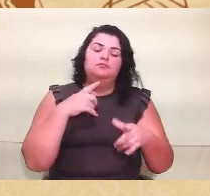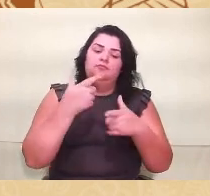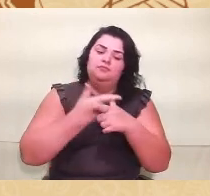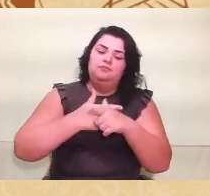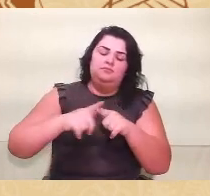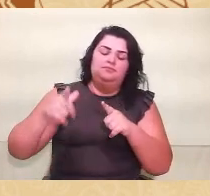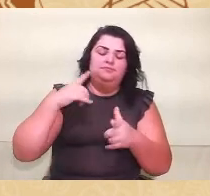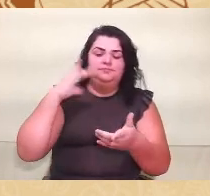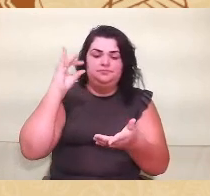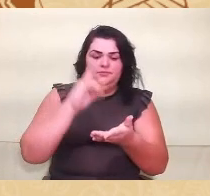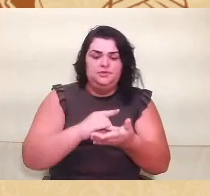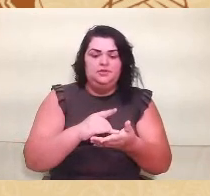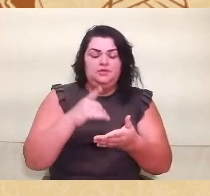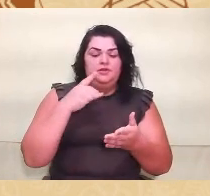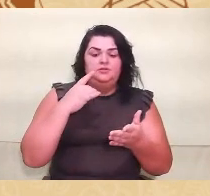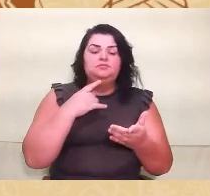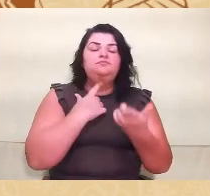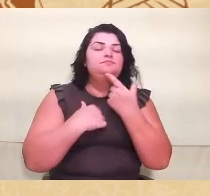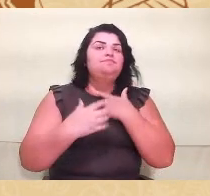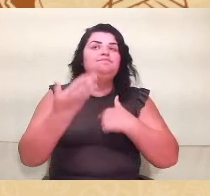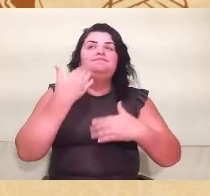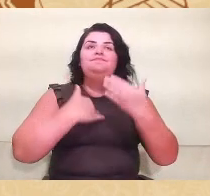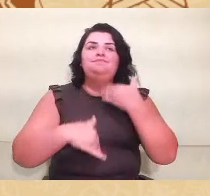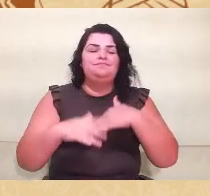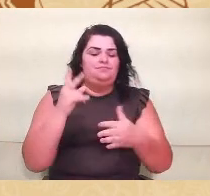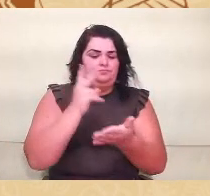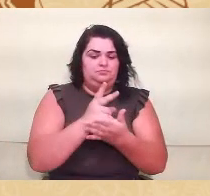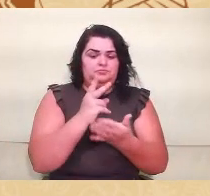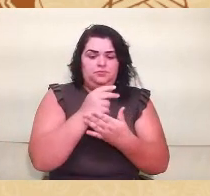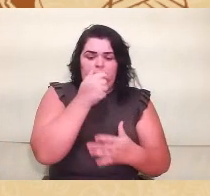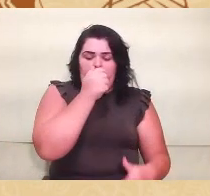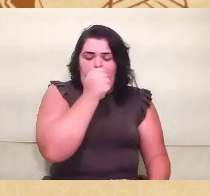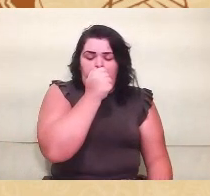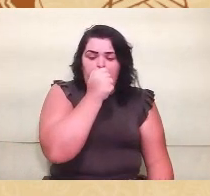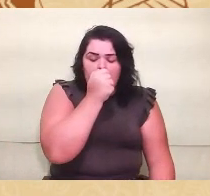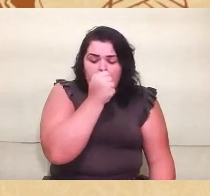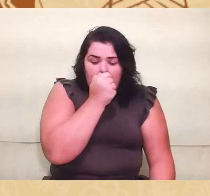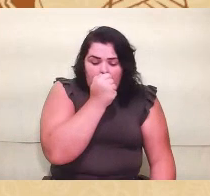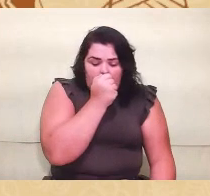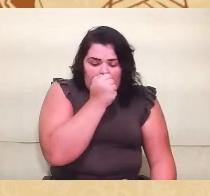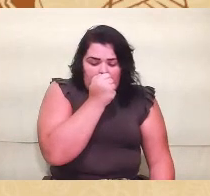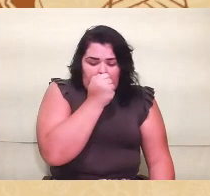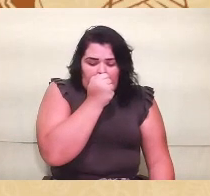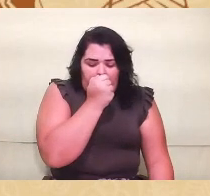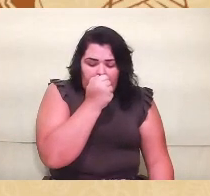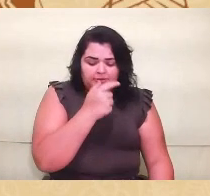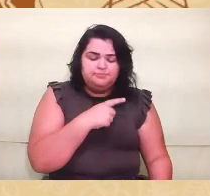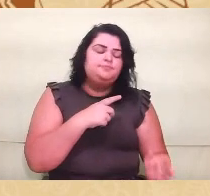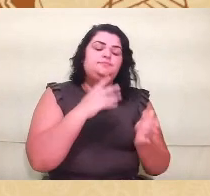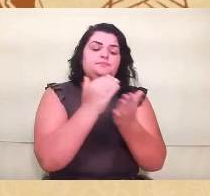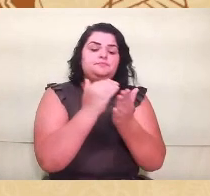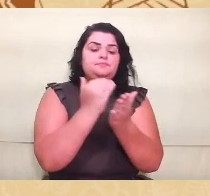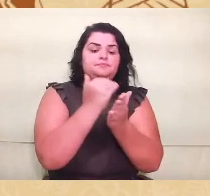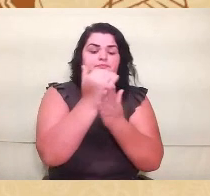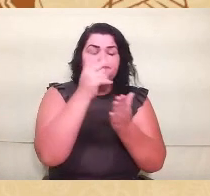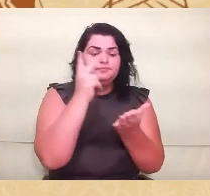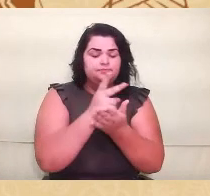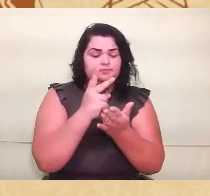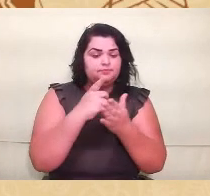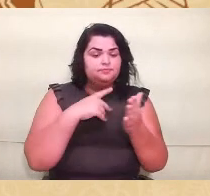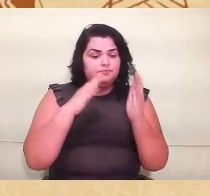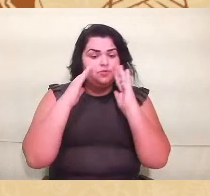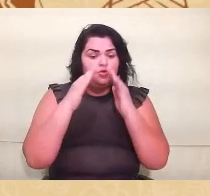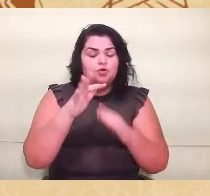índio. Eu devoro Foucault, eu como Foucault e ele se indianiza. E se Foucault, o texto de